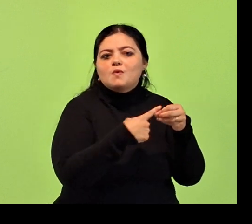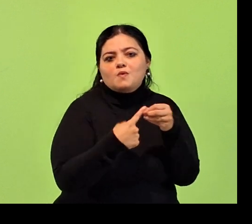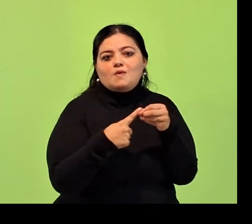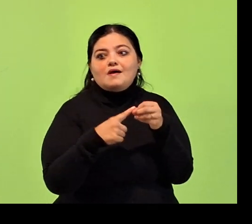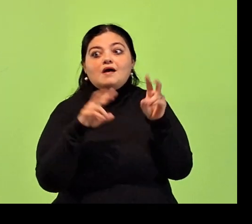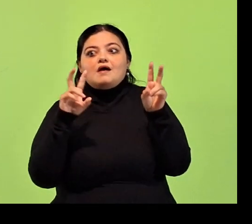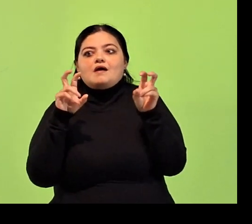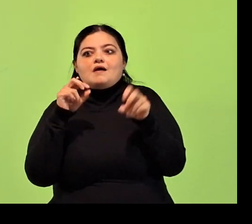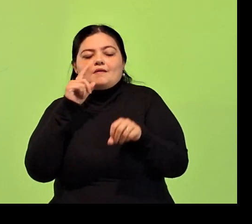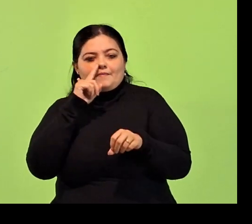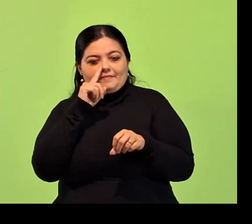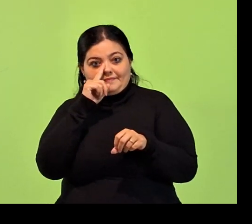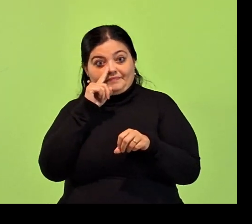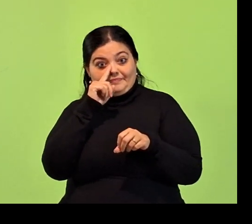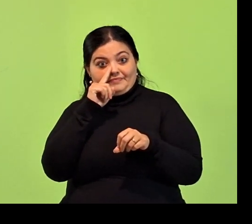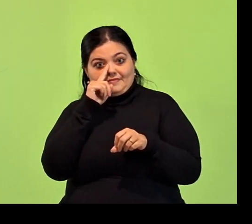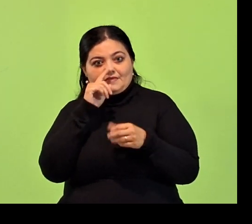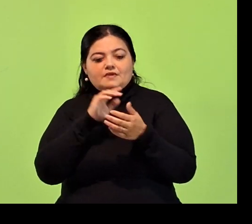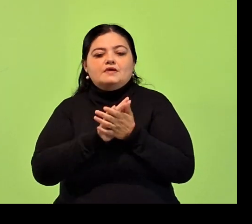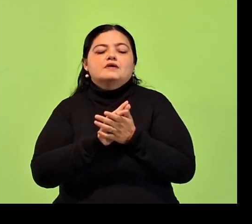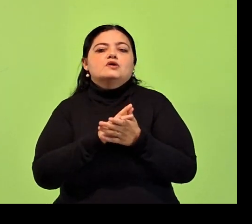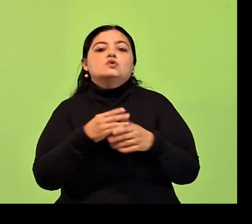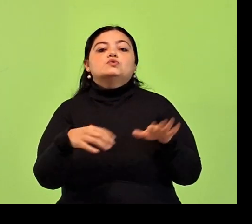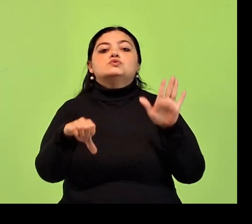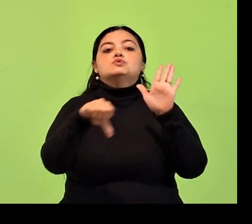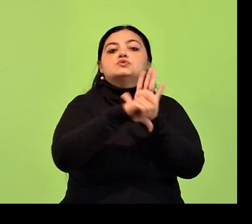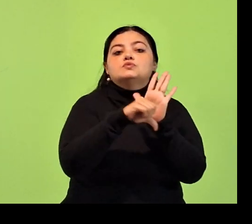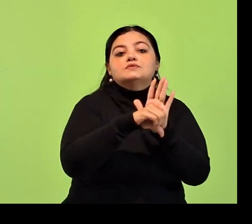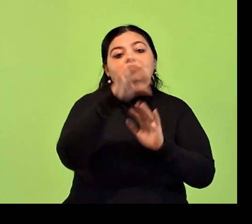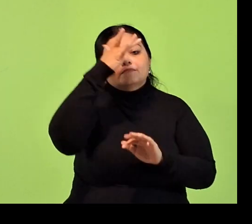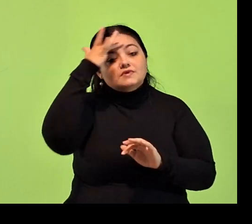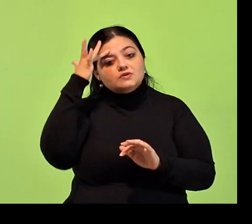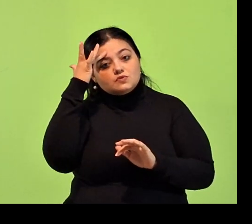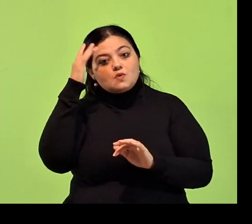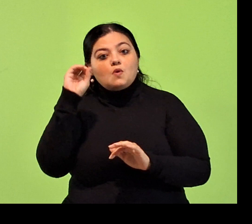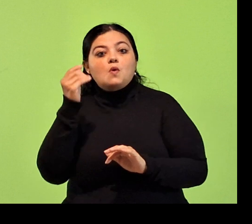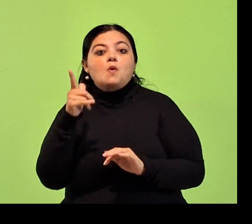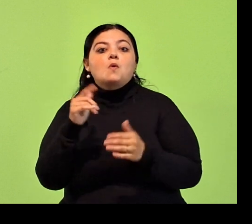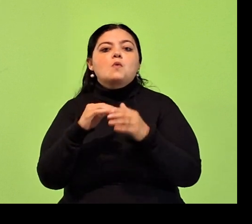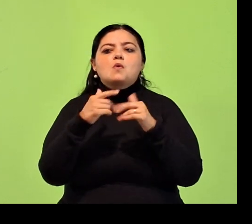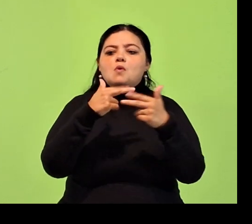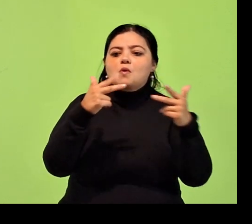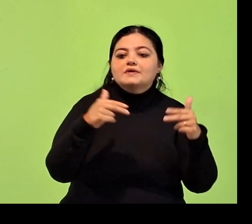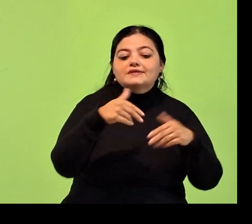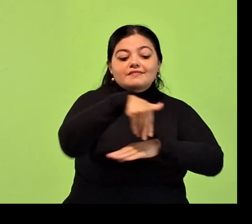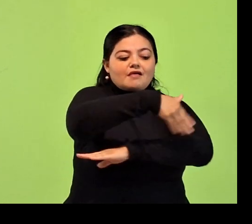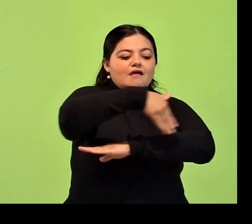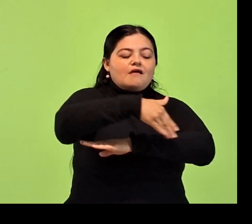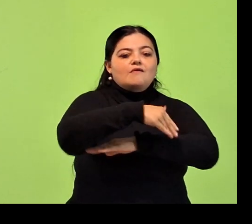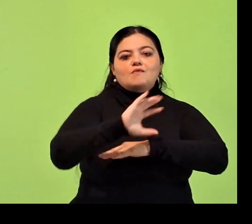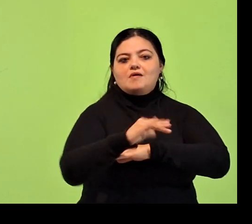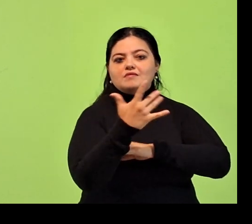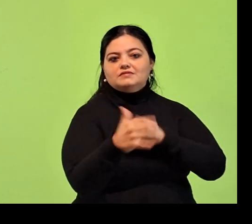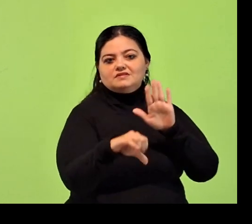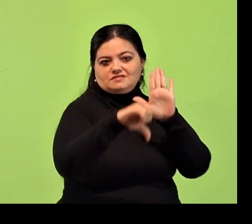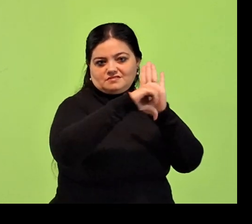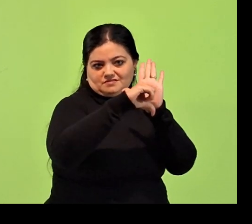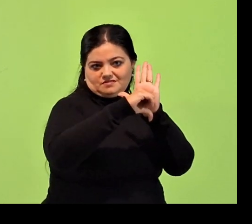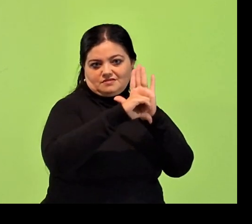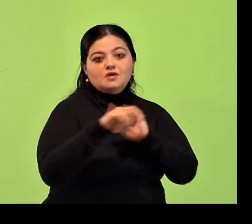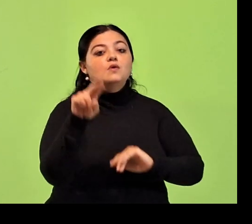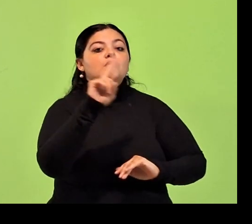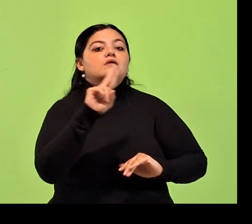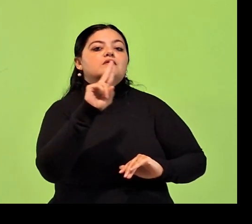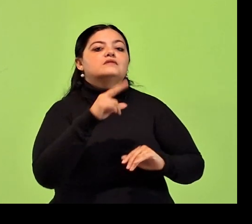abordagens alarmistas e midiáticas de crimes contra a pessoa ou patrimônio que são cometidos nas ruas. Ele é utilizado para